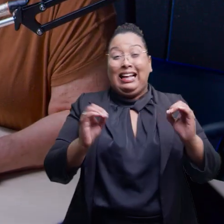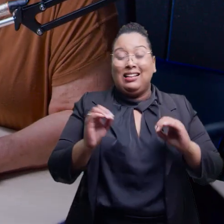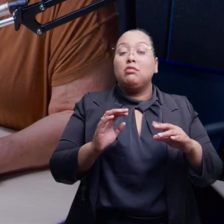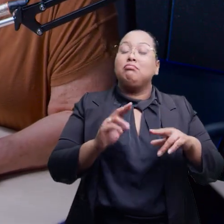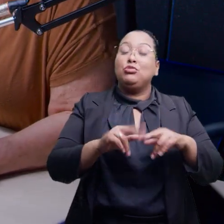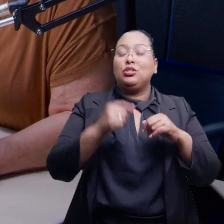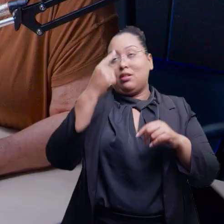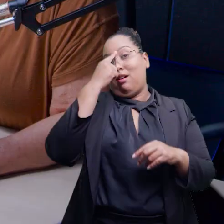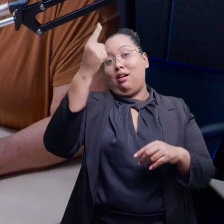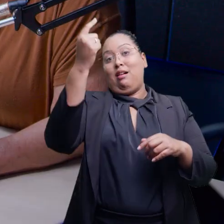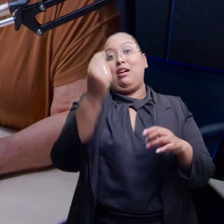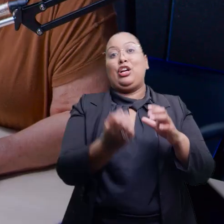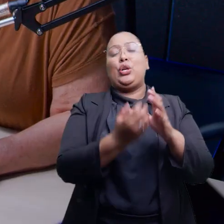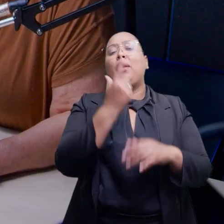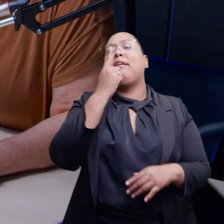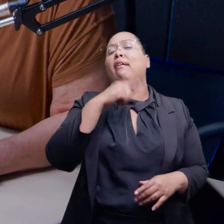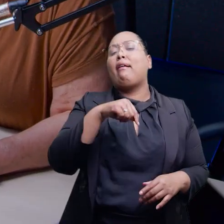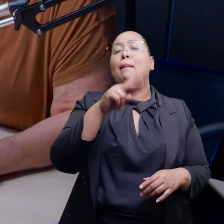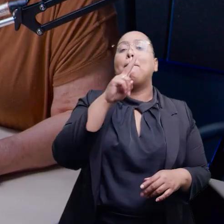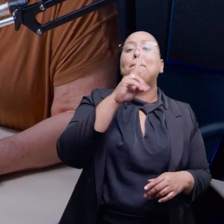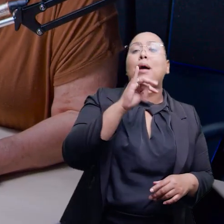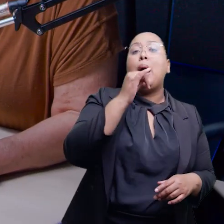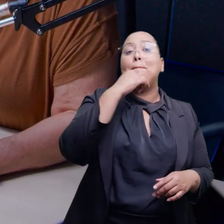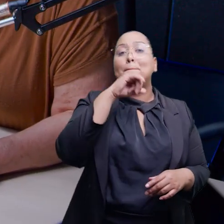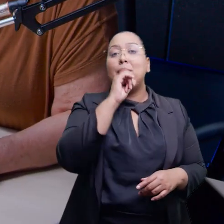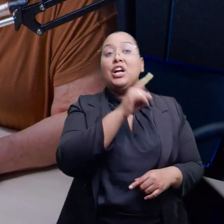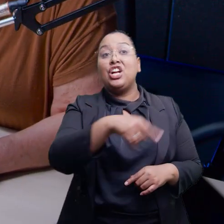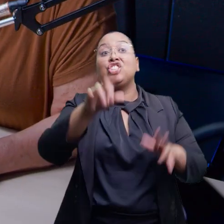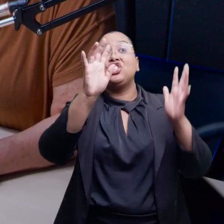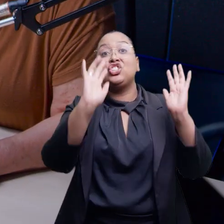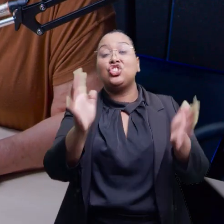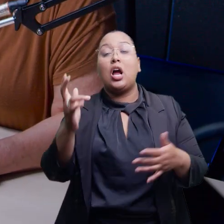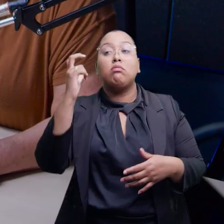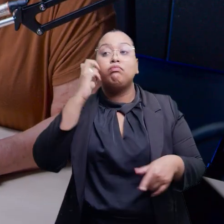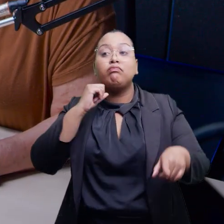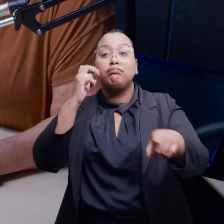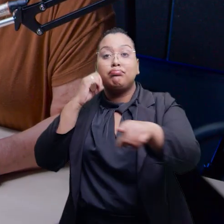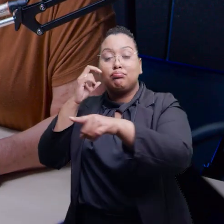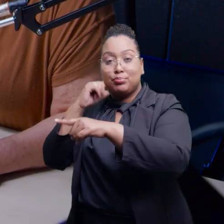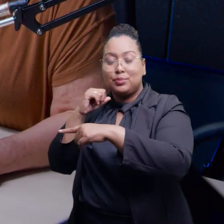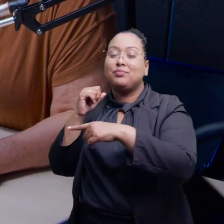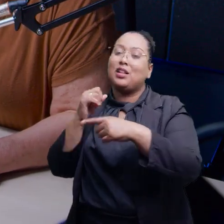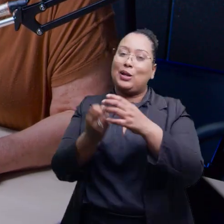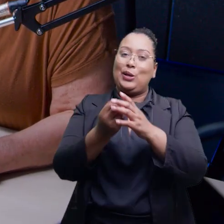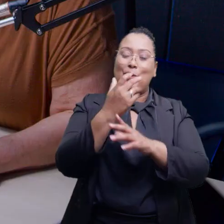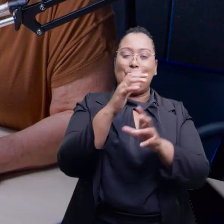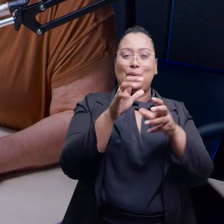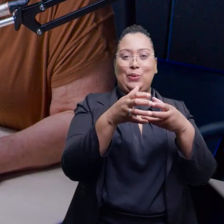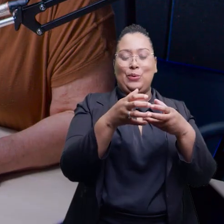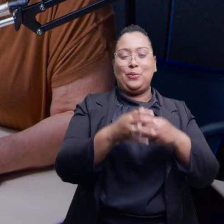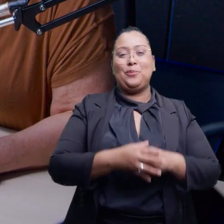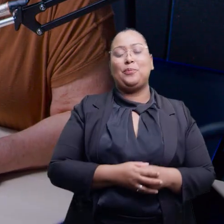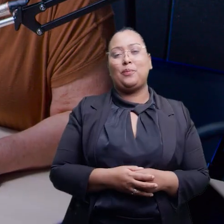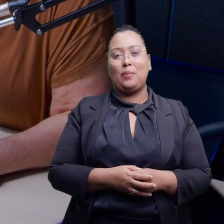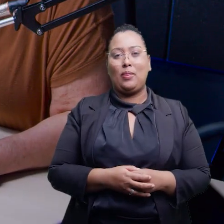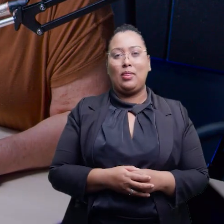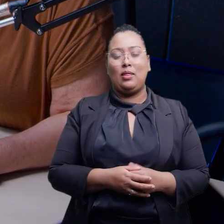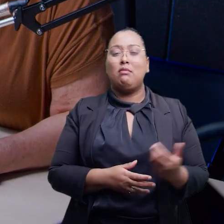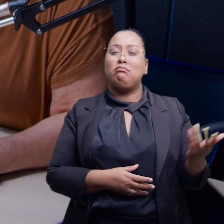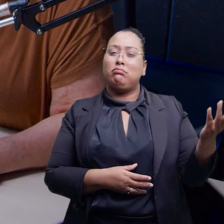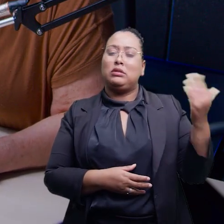e assim nasceu o grupo a partir de pais e mães por adoção, né? Na época,